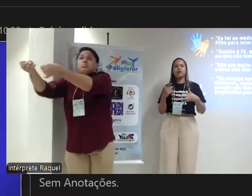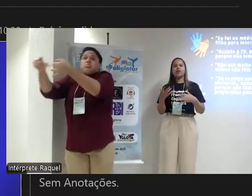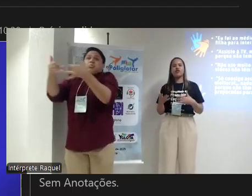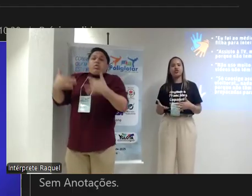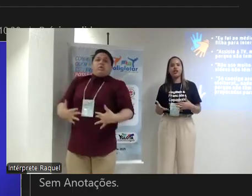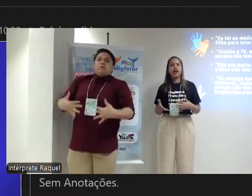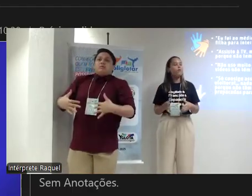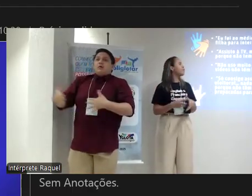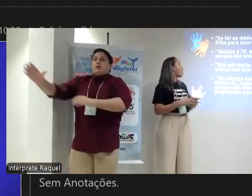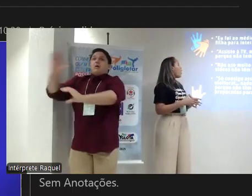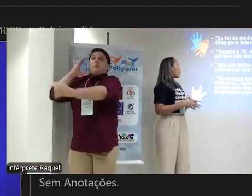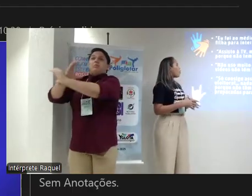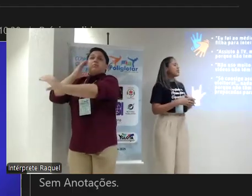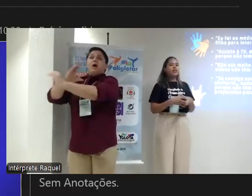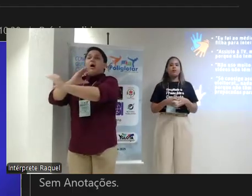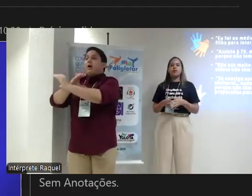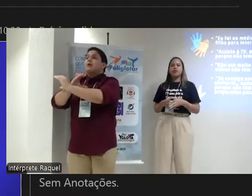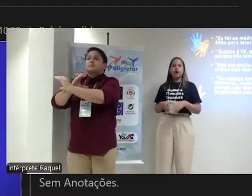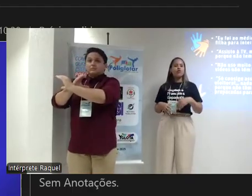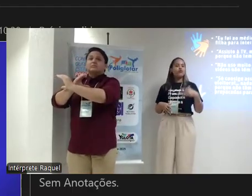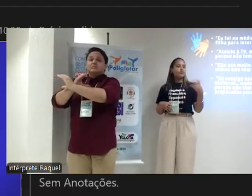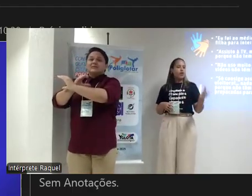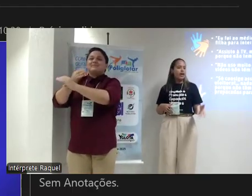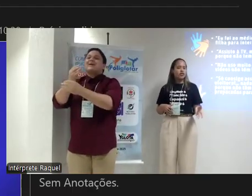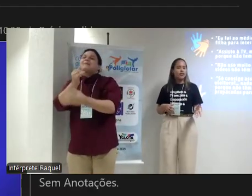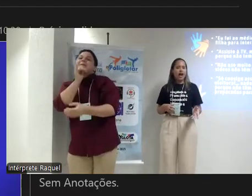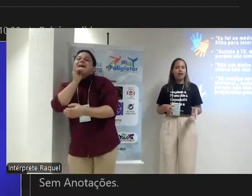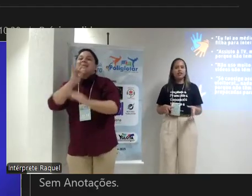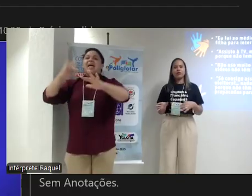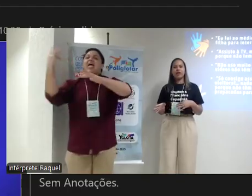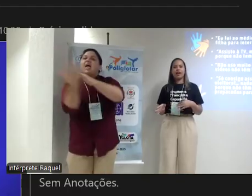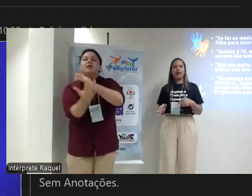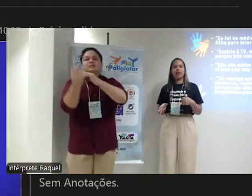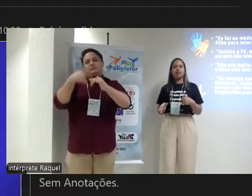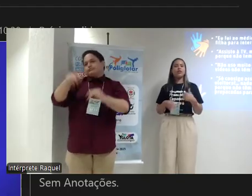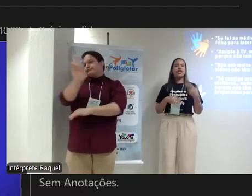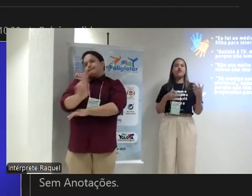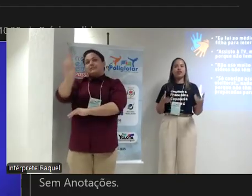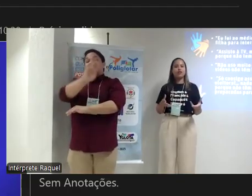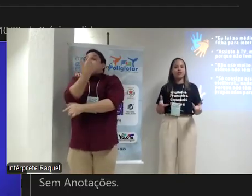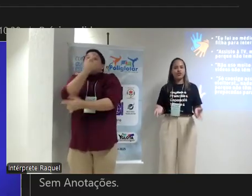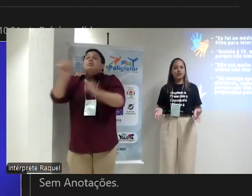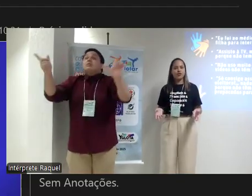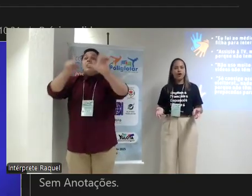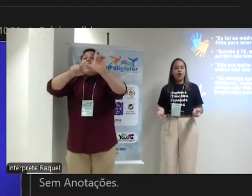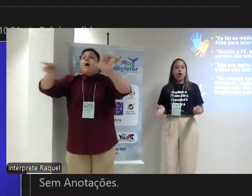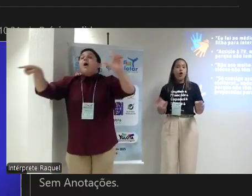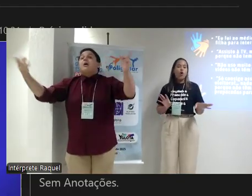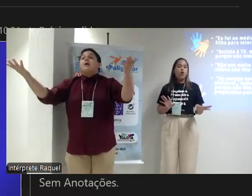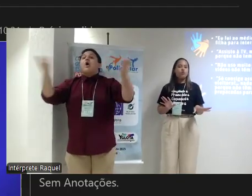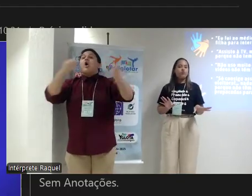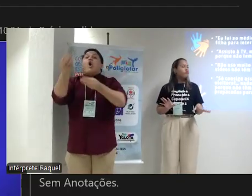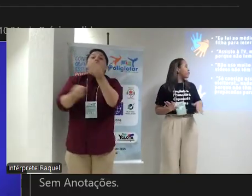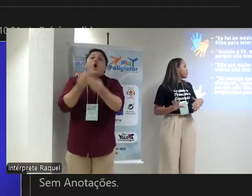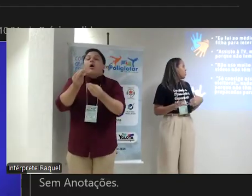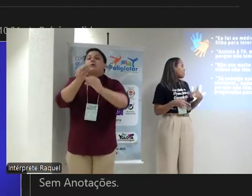não me entendia. Ou, por exemplo, não uso redes sociais porque não tem legenda nos vídeos.